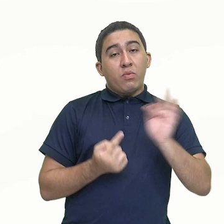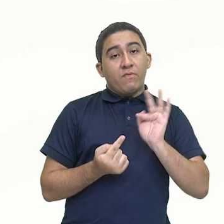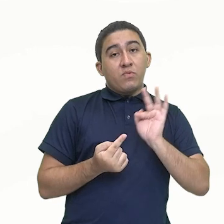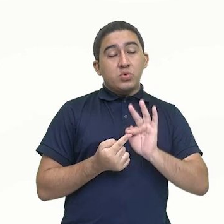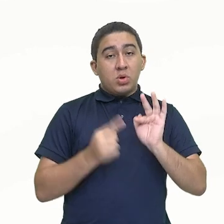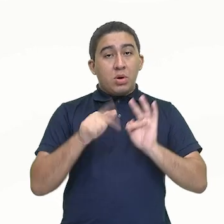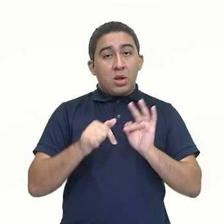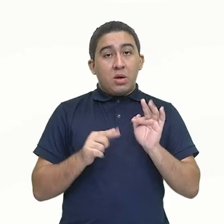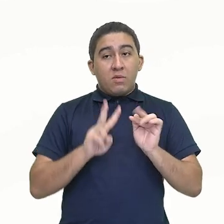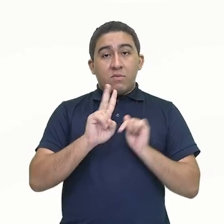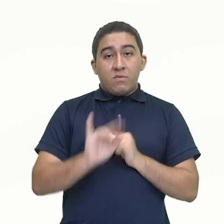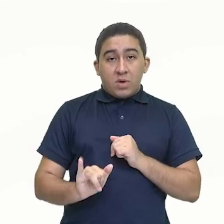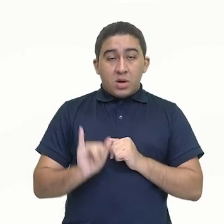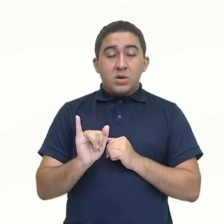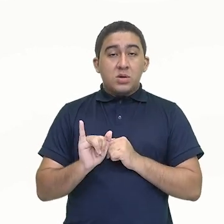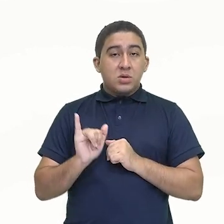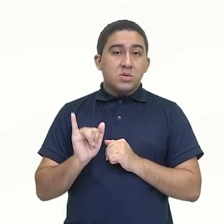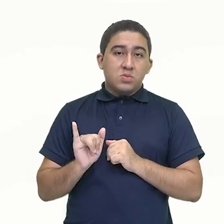vão